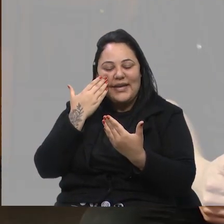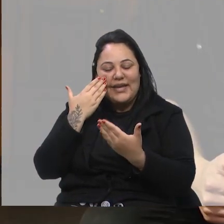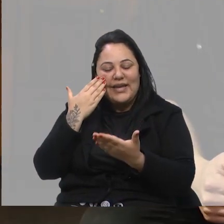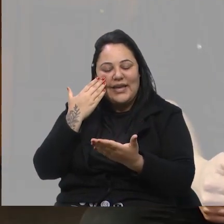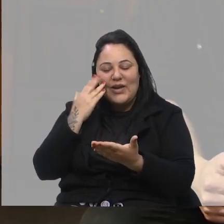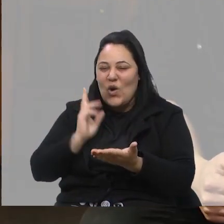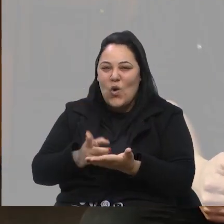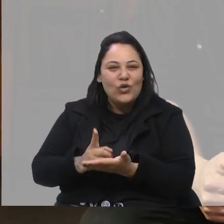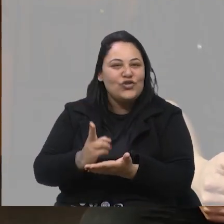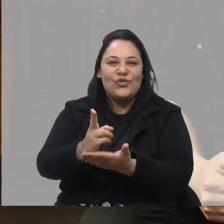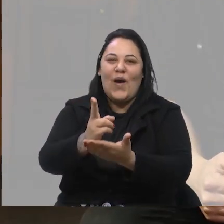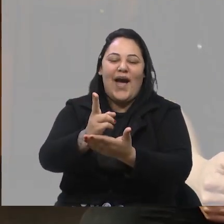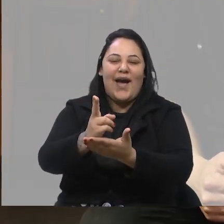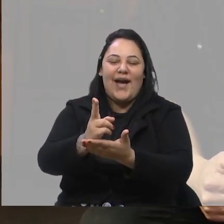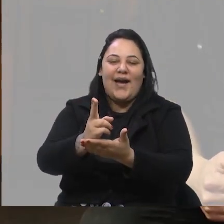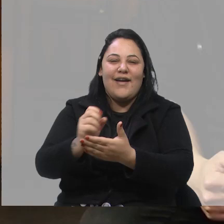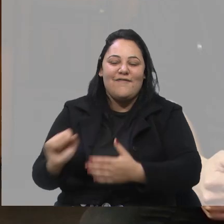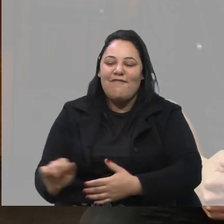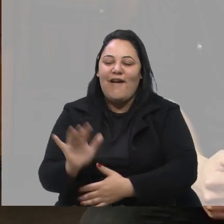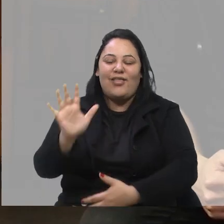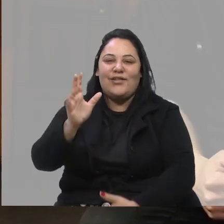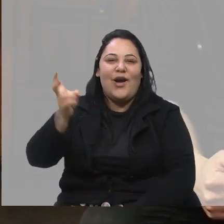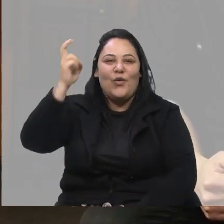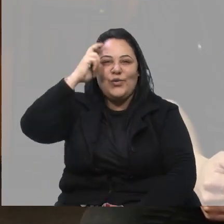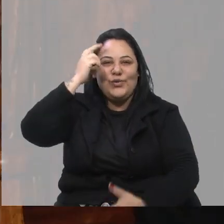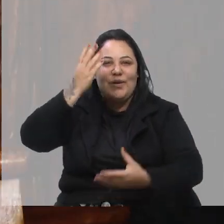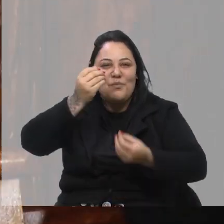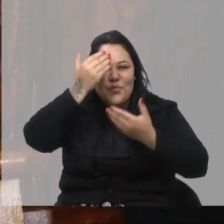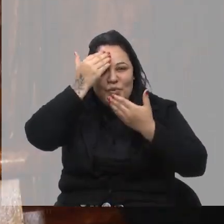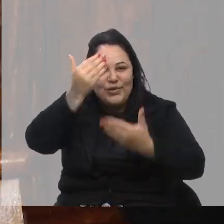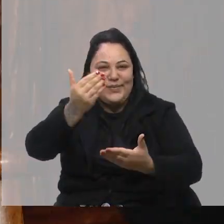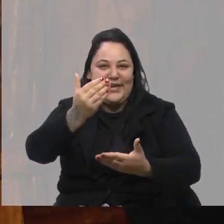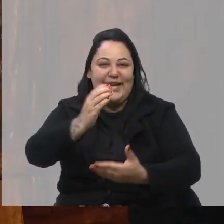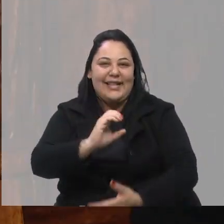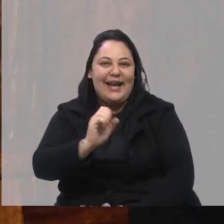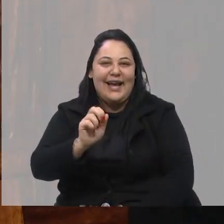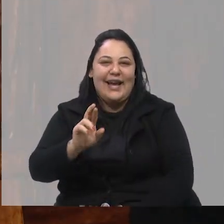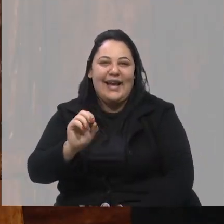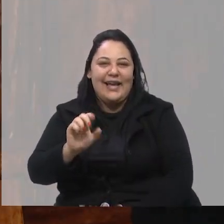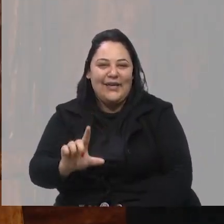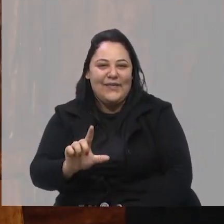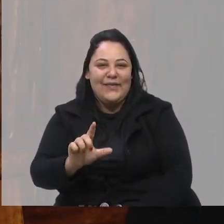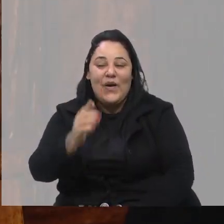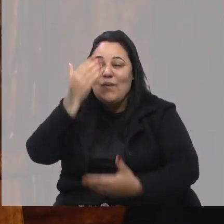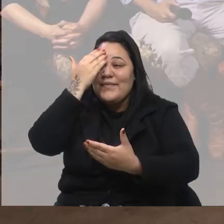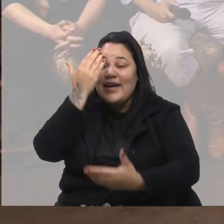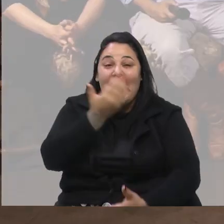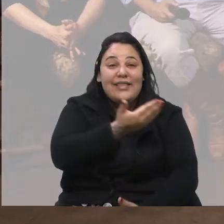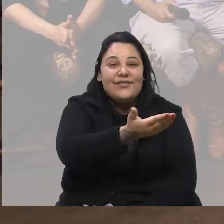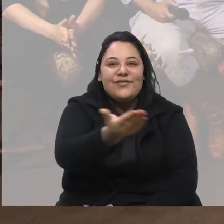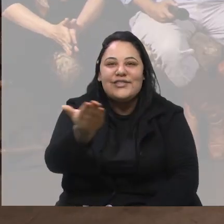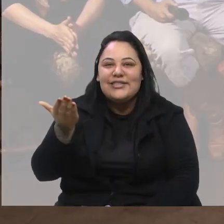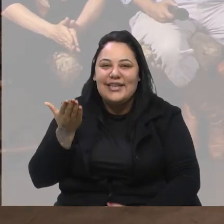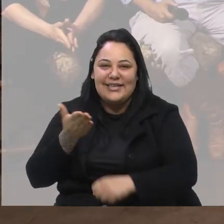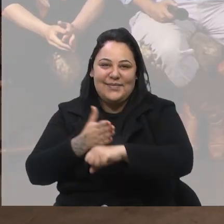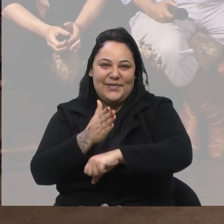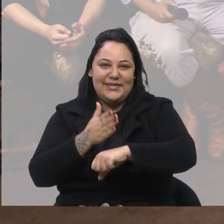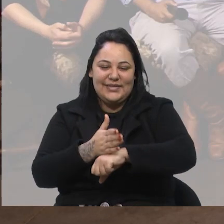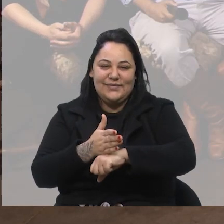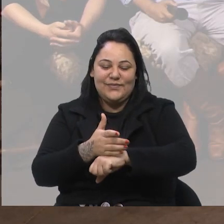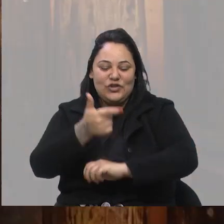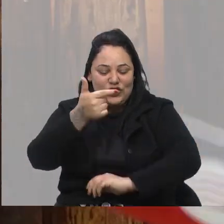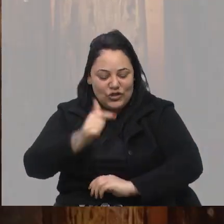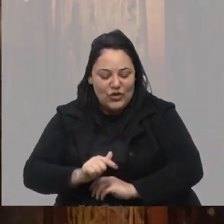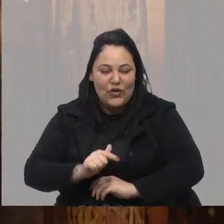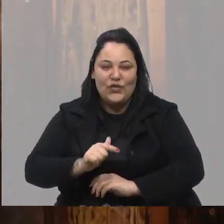cultivar mais ainda a nossa cultura. Muito obrigado, Carol. Obrigada, gente. Obrigada pela participação. Mais uma